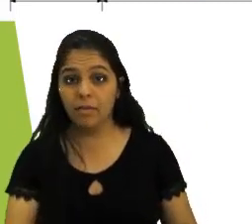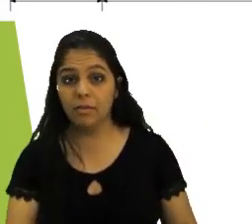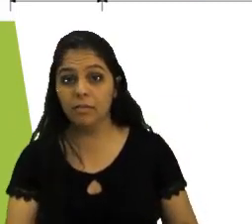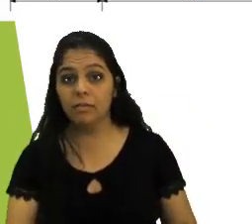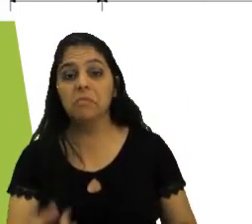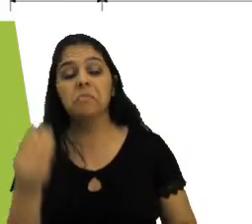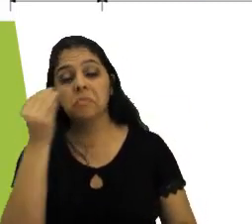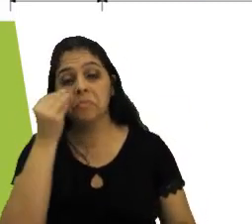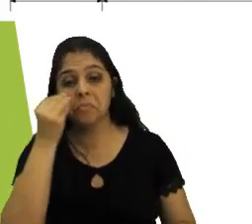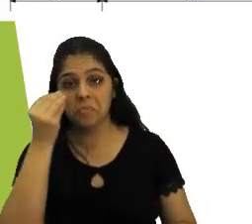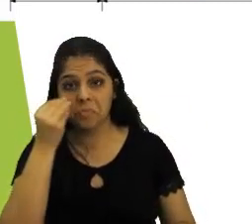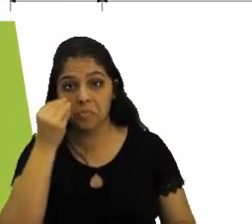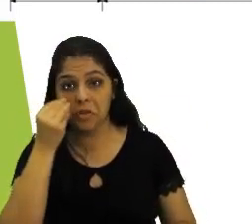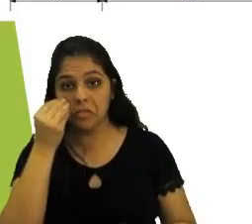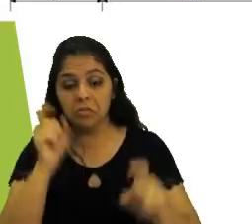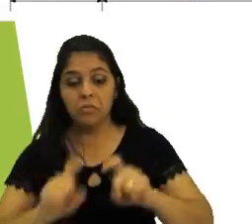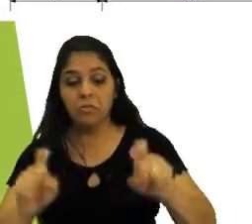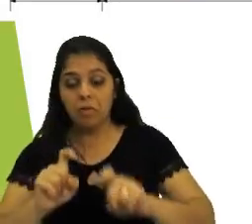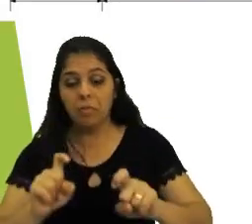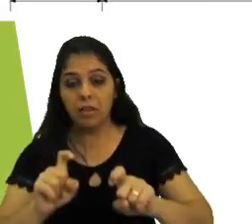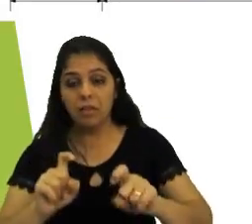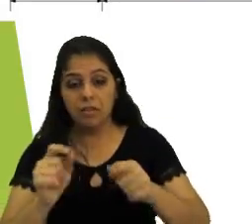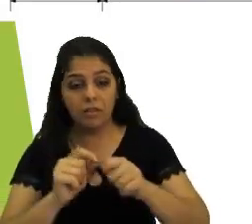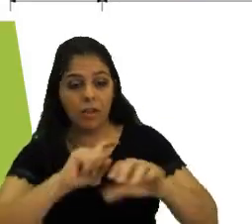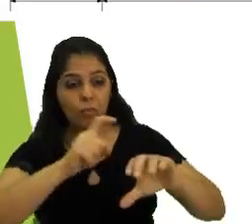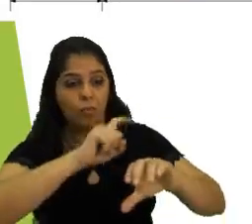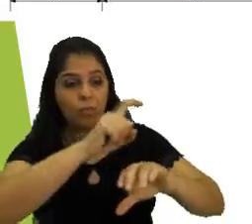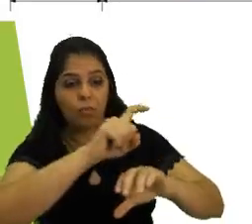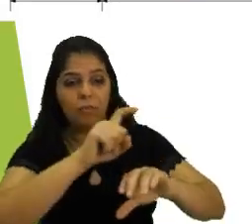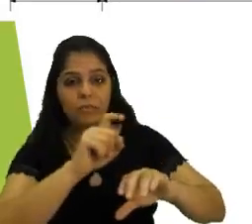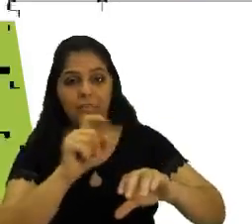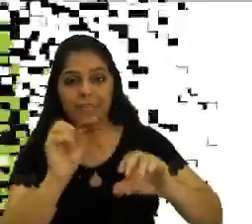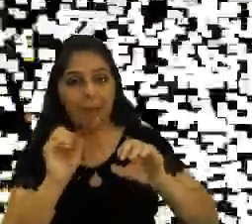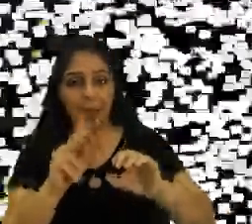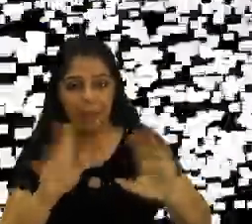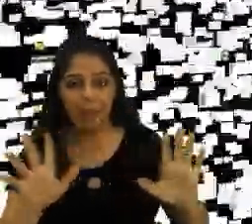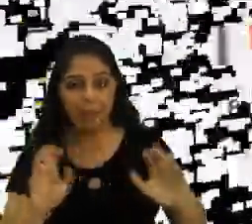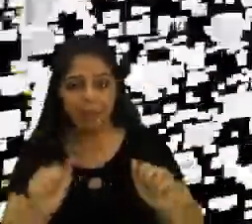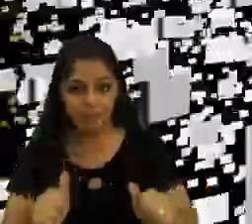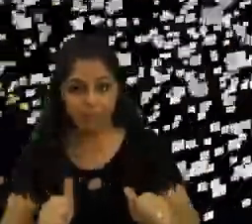teste no simulador e verifique se está tudo ok, beleza? Muito bem.